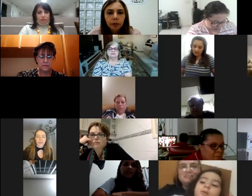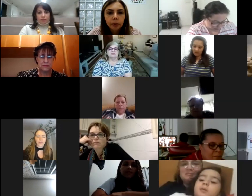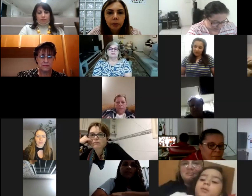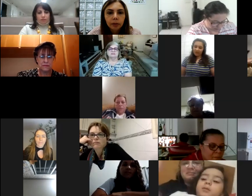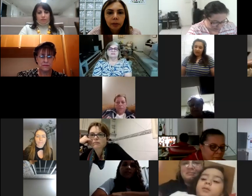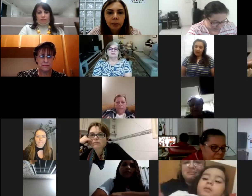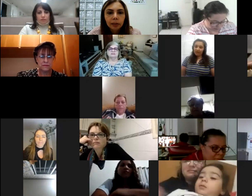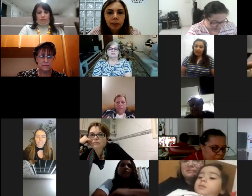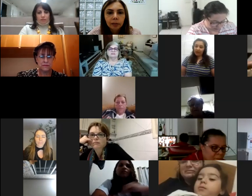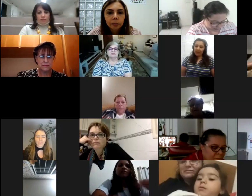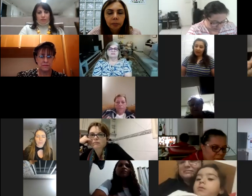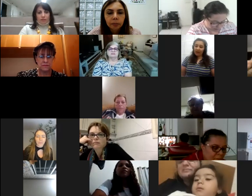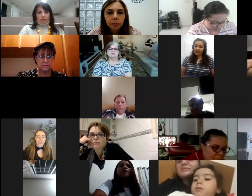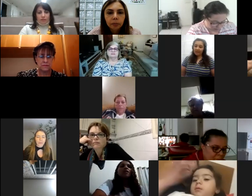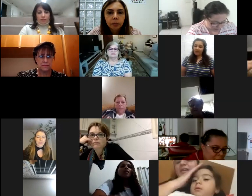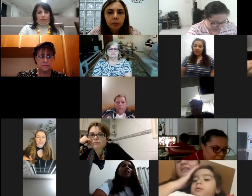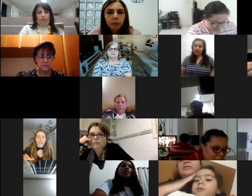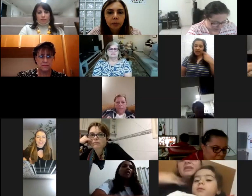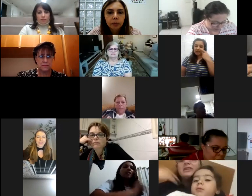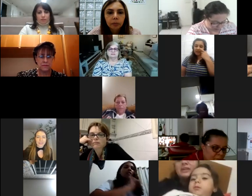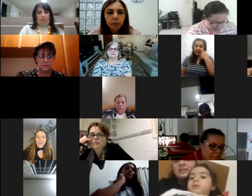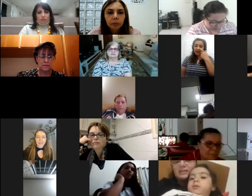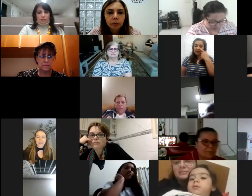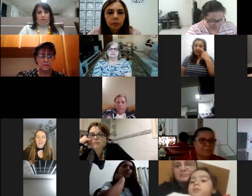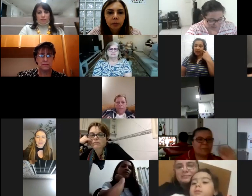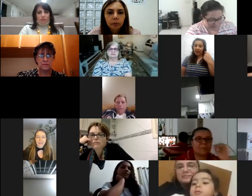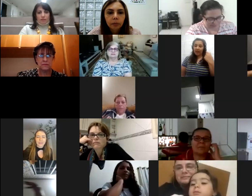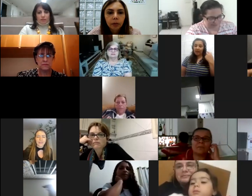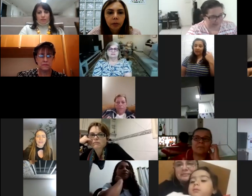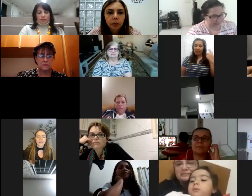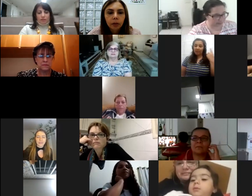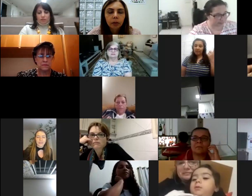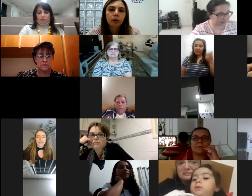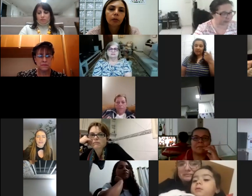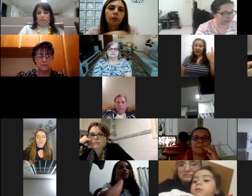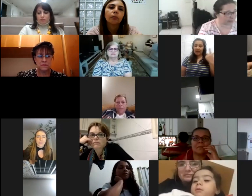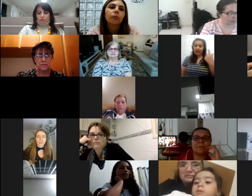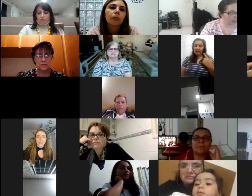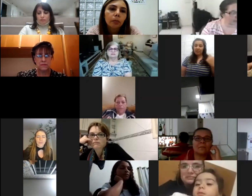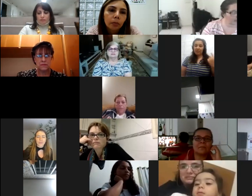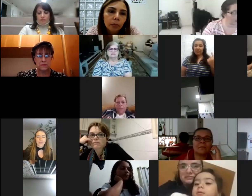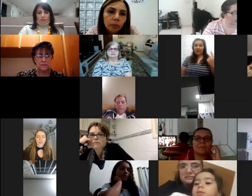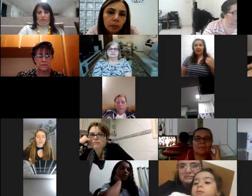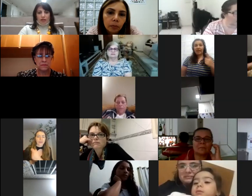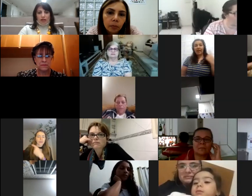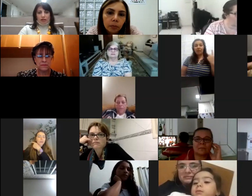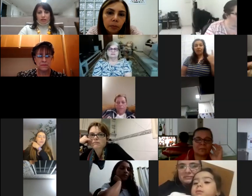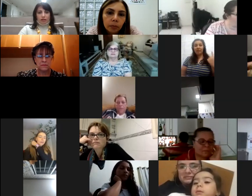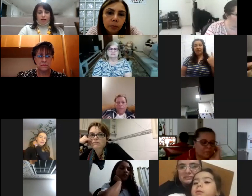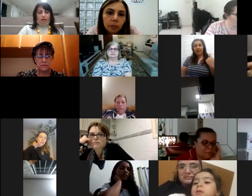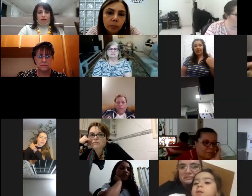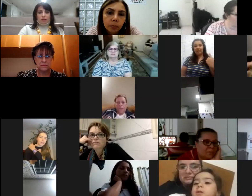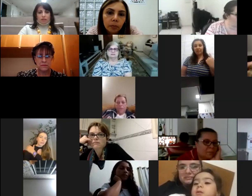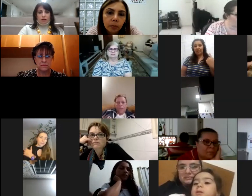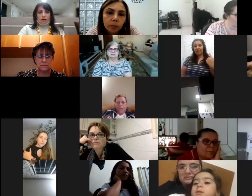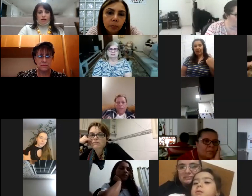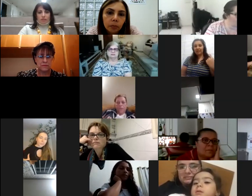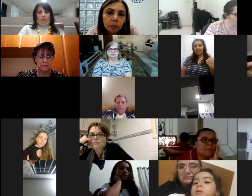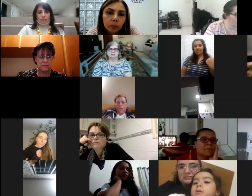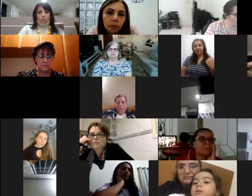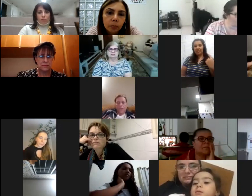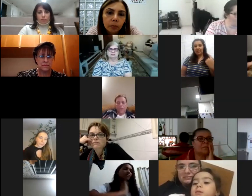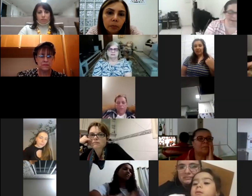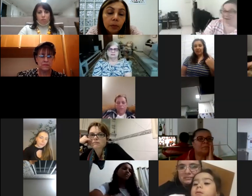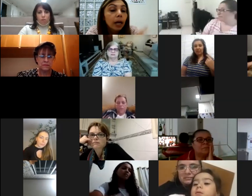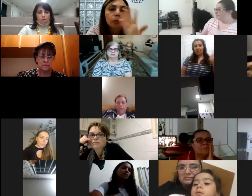Boa noite, Débora. A lição de casa, né? A carne bovina é um preparo que eu